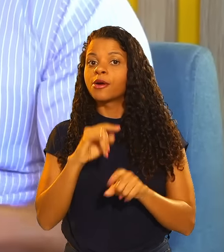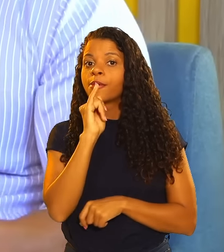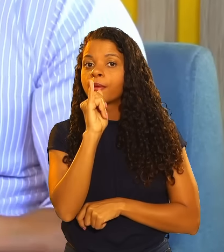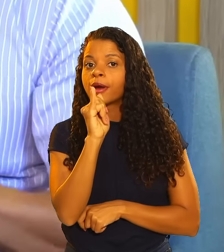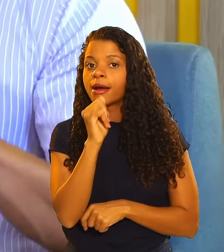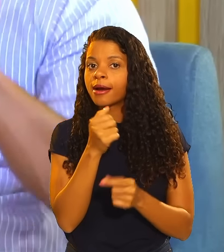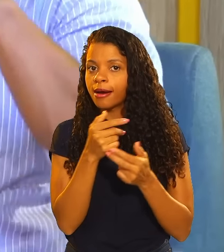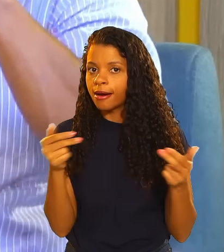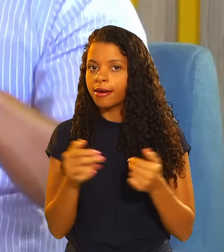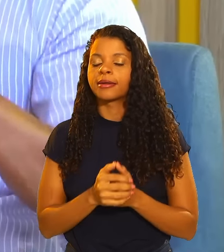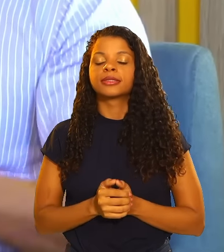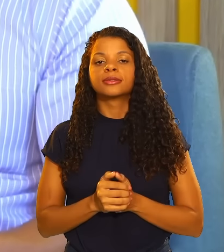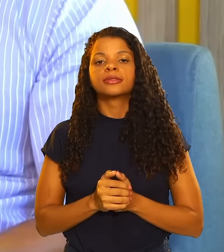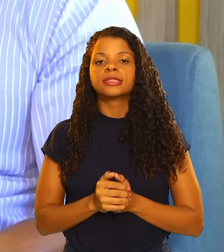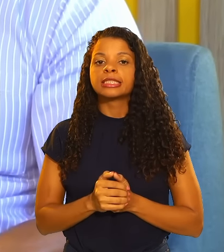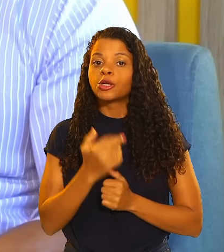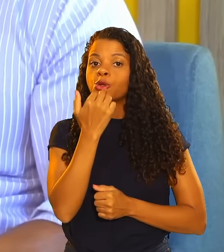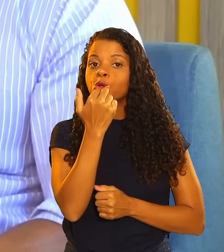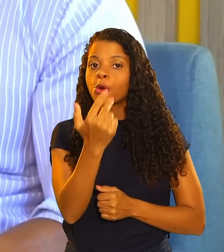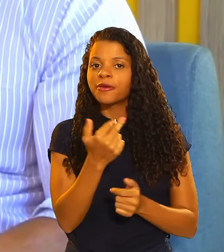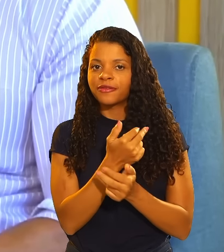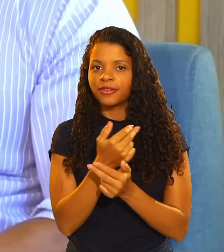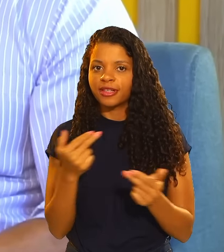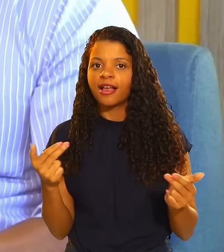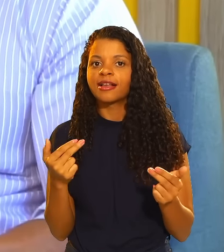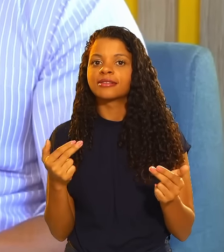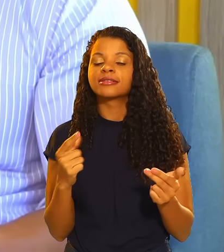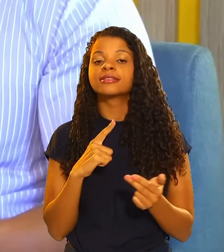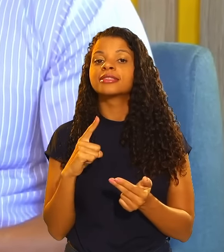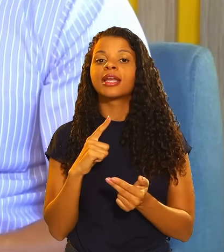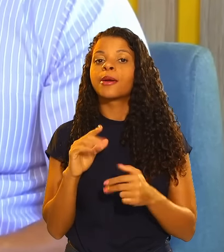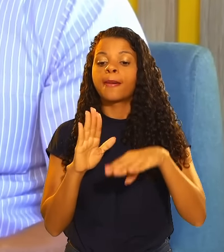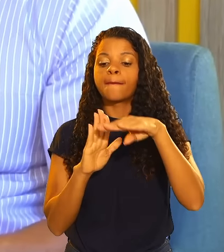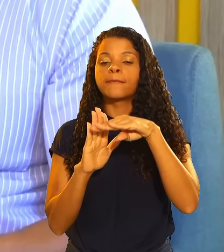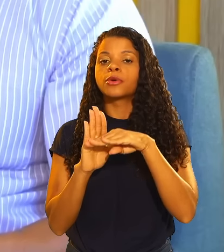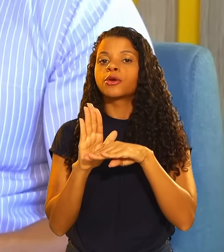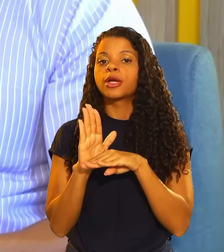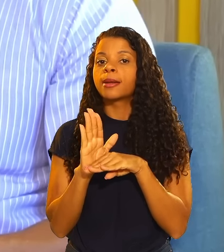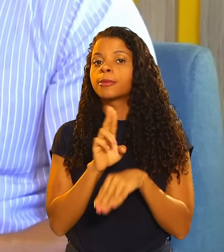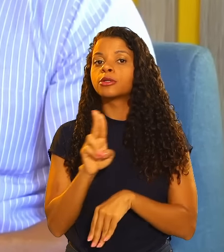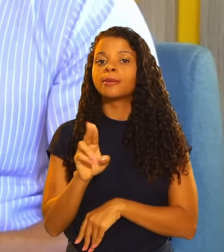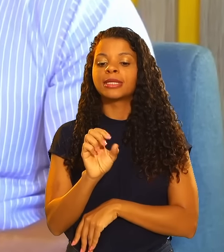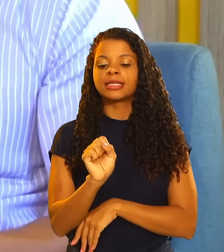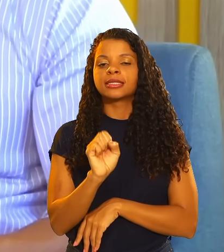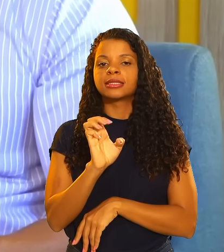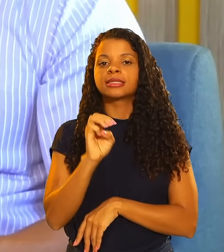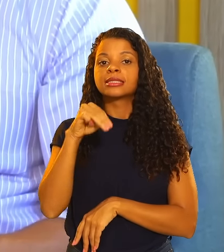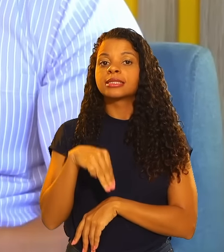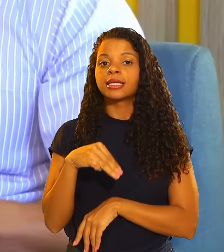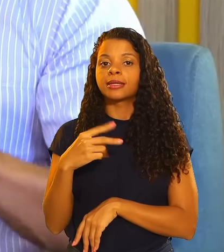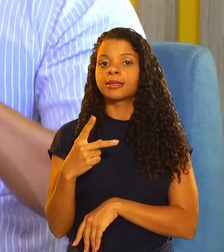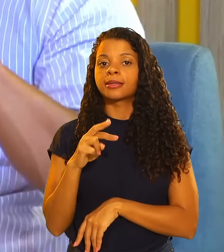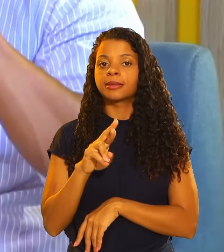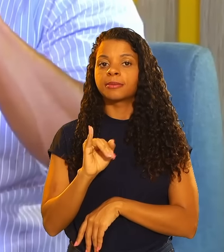um recado, nós temos novidades no nosso canal. Se você não sabe, nós temos um programa chamado Sem Privacidades, que